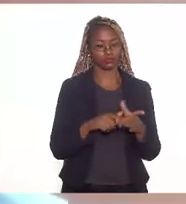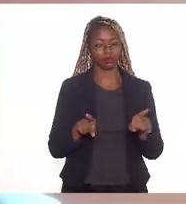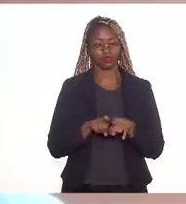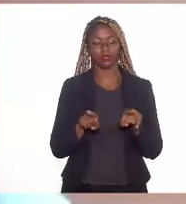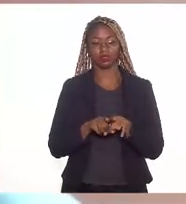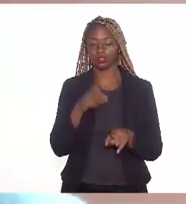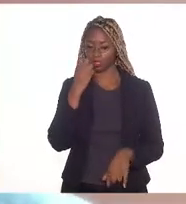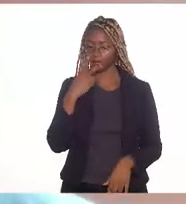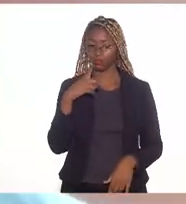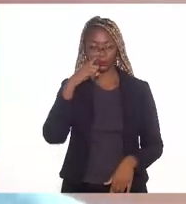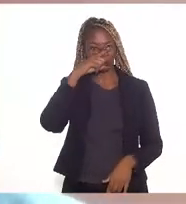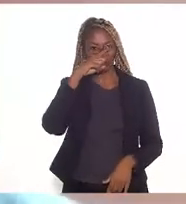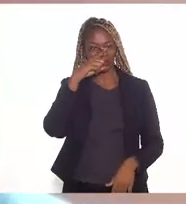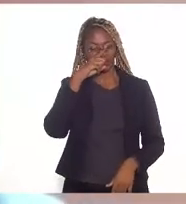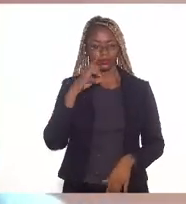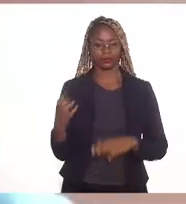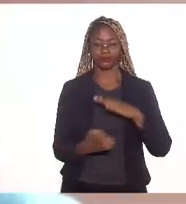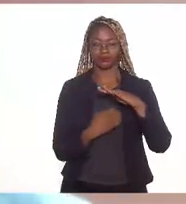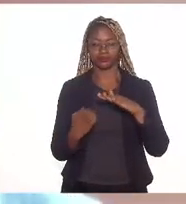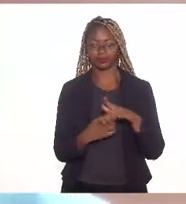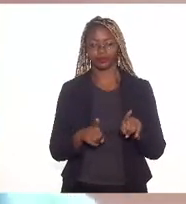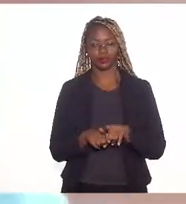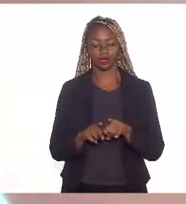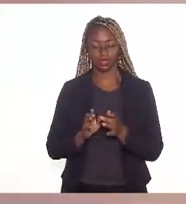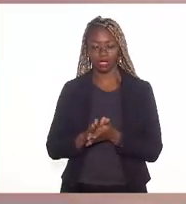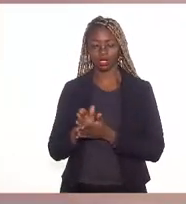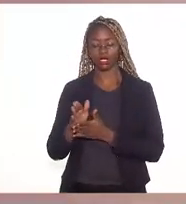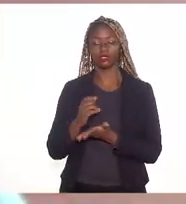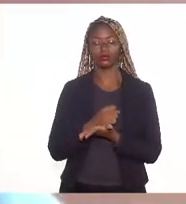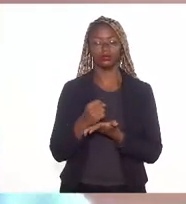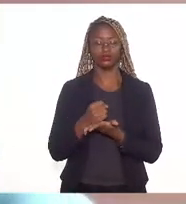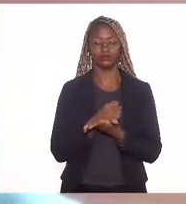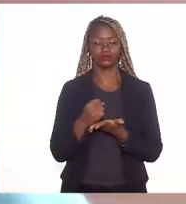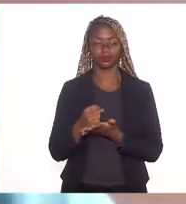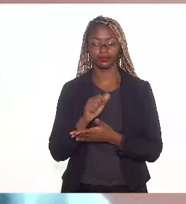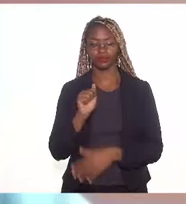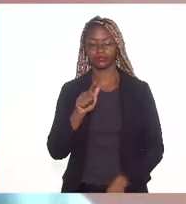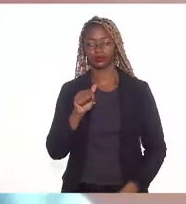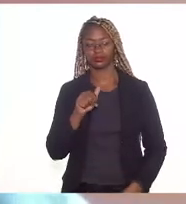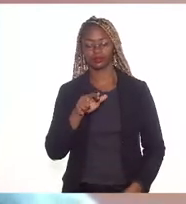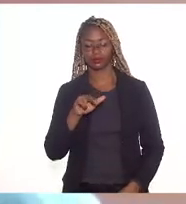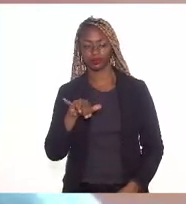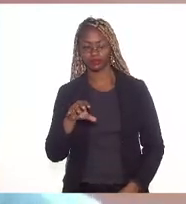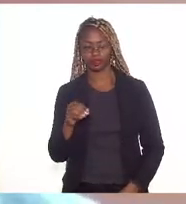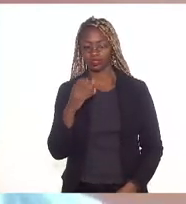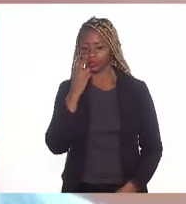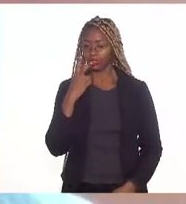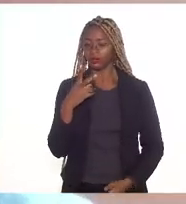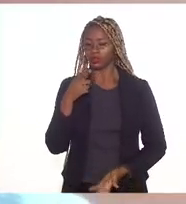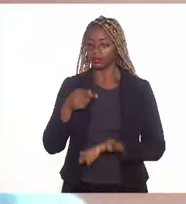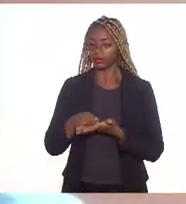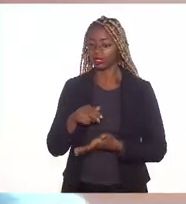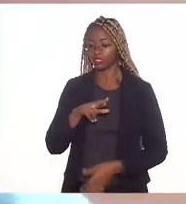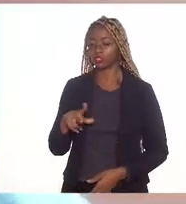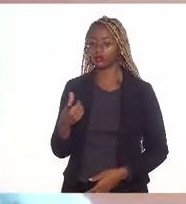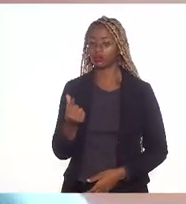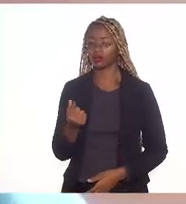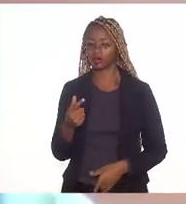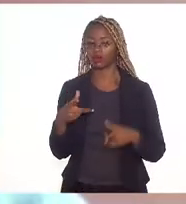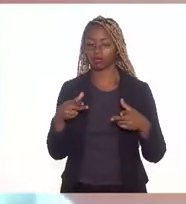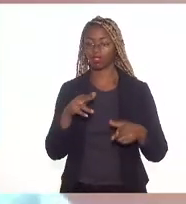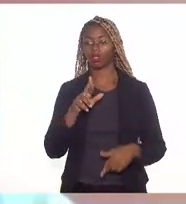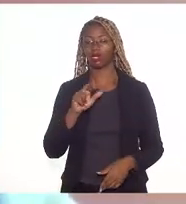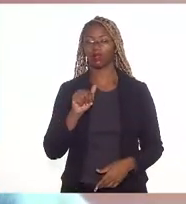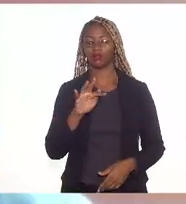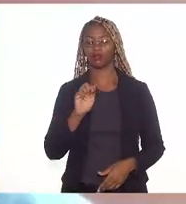da empresa. Após a emissão do contrato, a AGRIU ela fica responsável pelas obrigações não financeiras, né? Como o Rafael Lírio falou muito